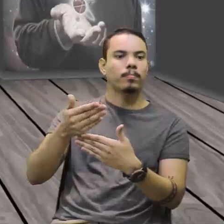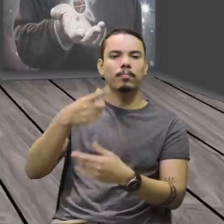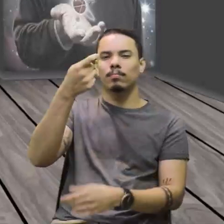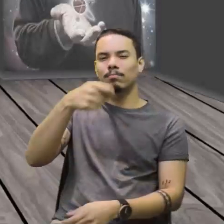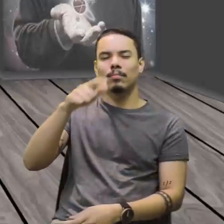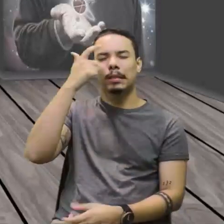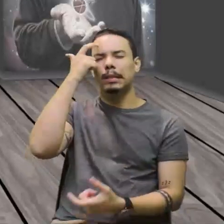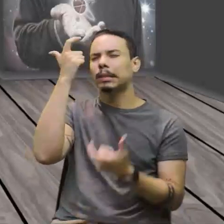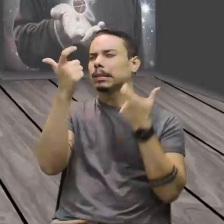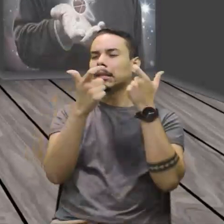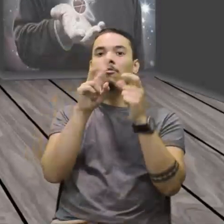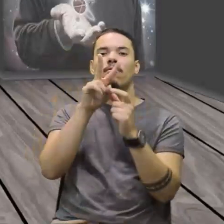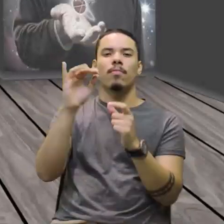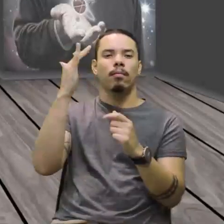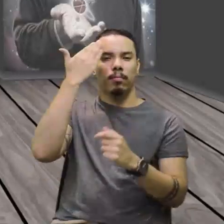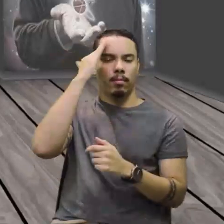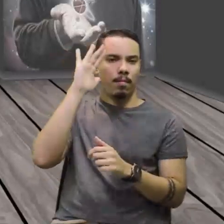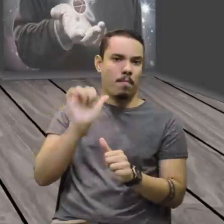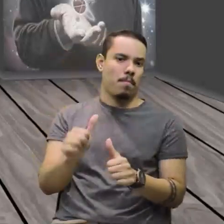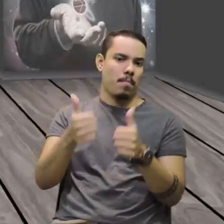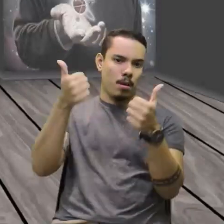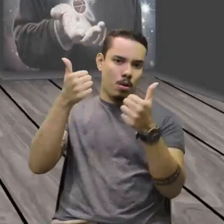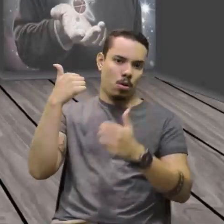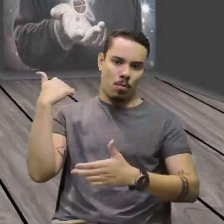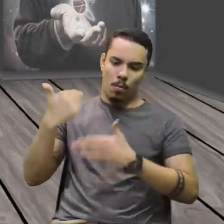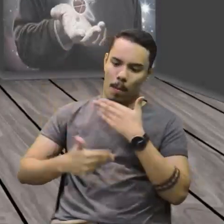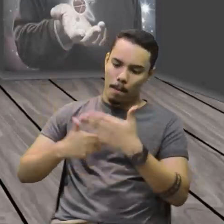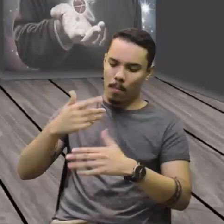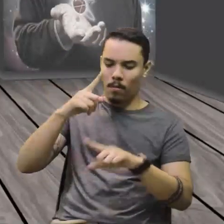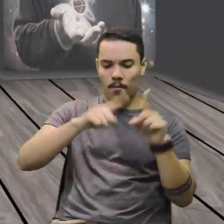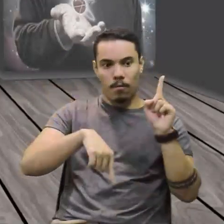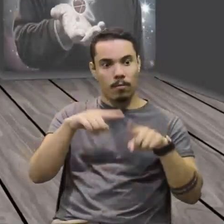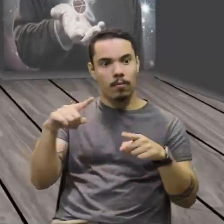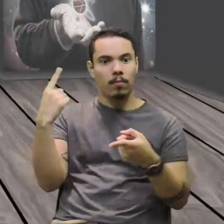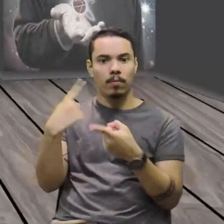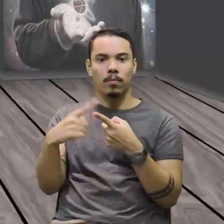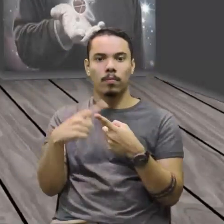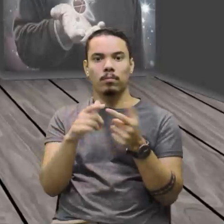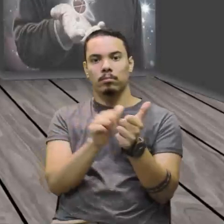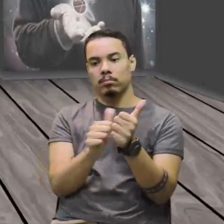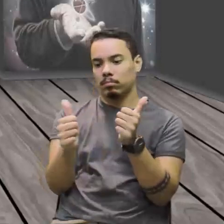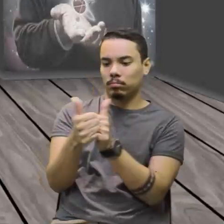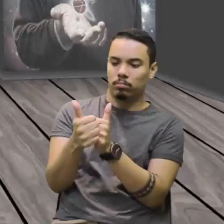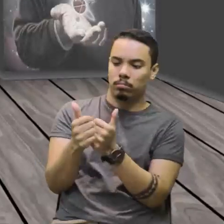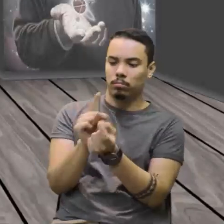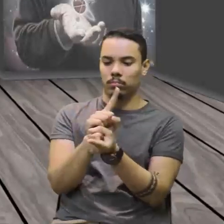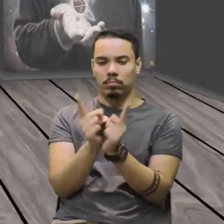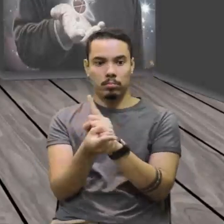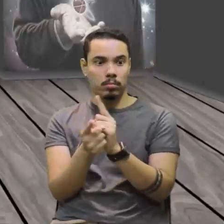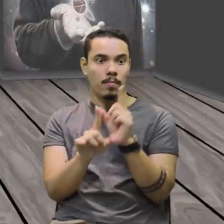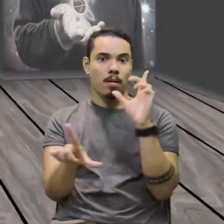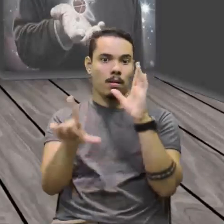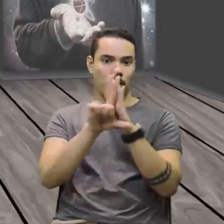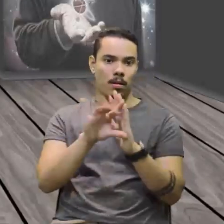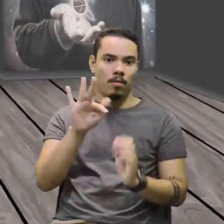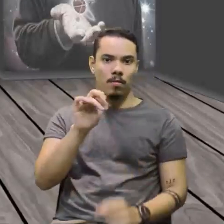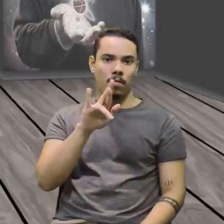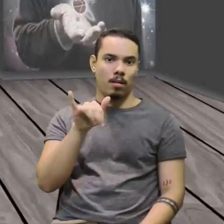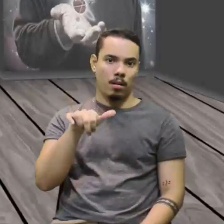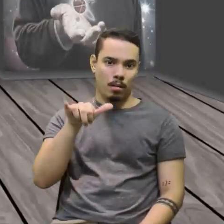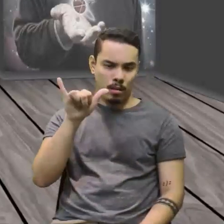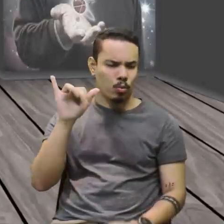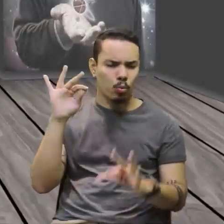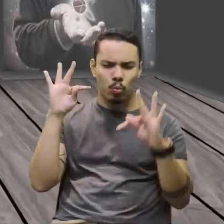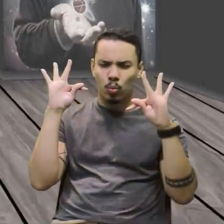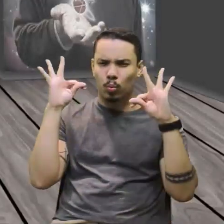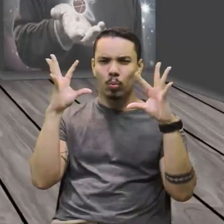preocupar que você vai entender melhor essa questão de variação de fluxo, o que se opõe à variação do fluxo, a lei de Faraday, a lei de Lenz,